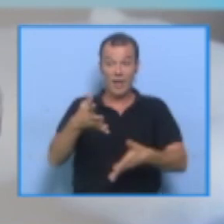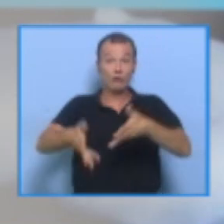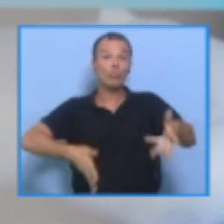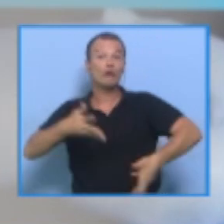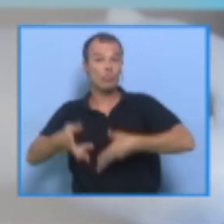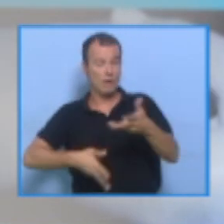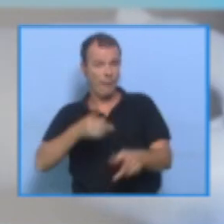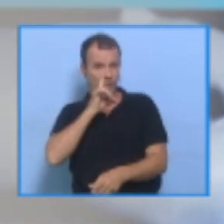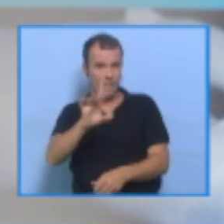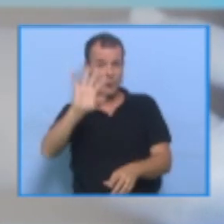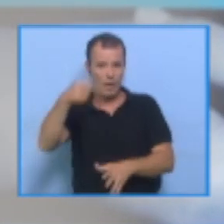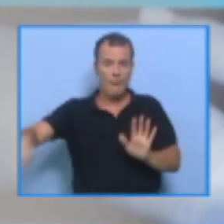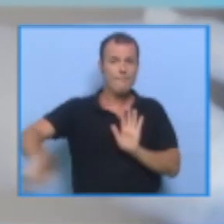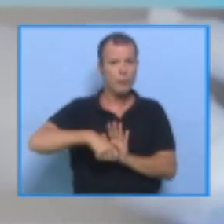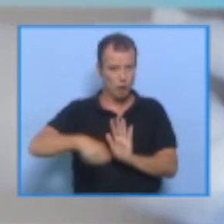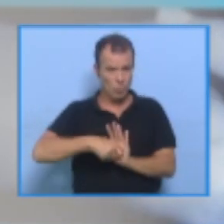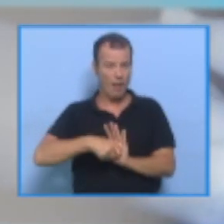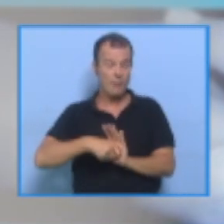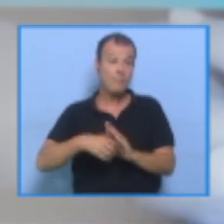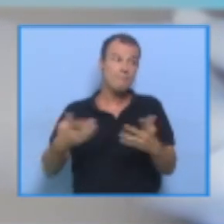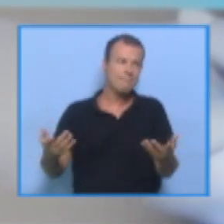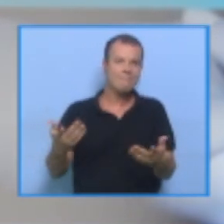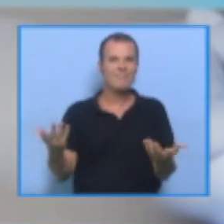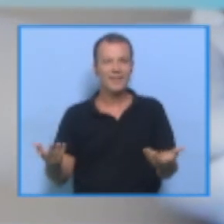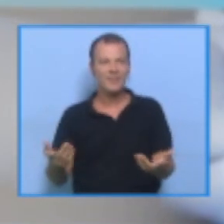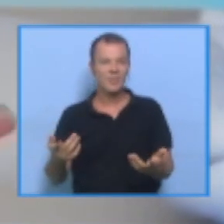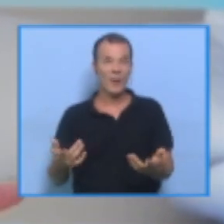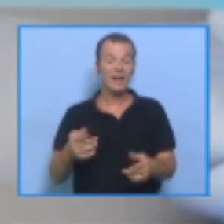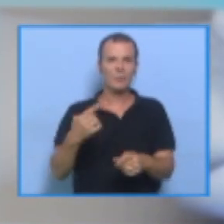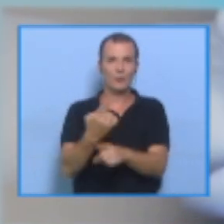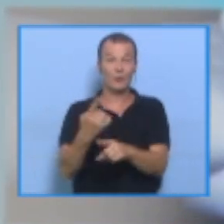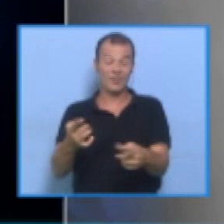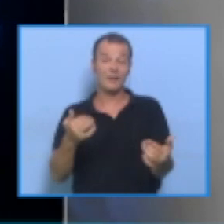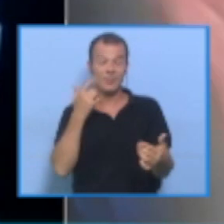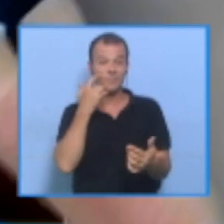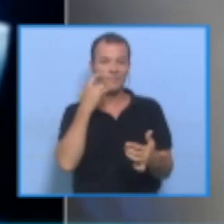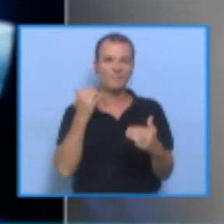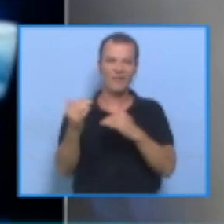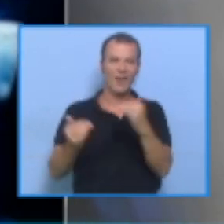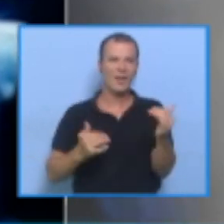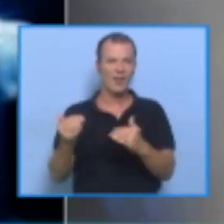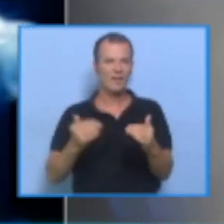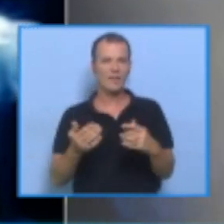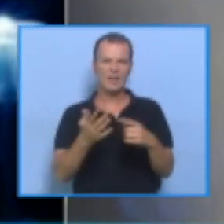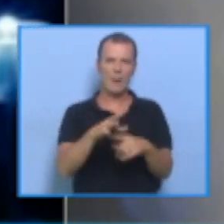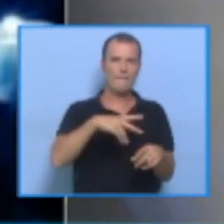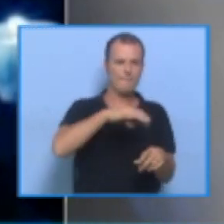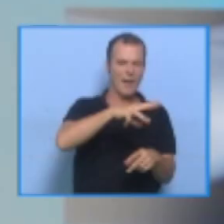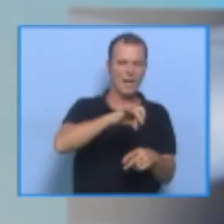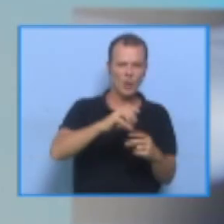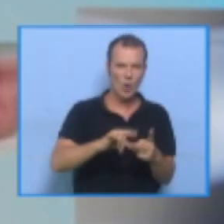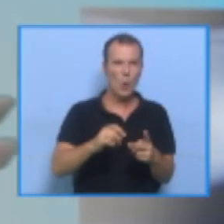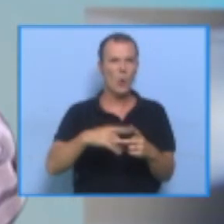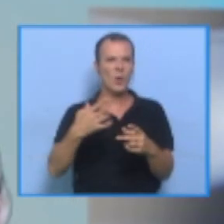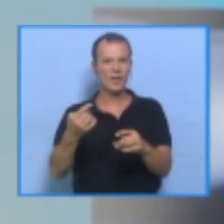quando for pressionada internamente. Ela vem do eixo Paris-Bonn, daqueles equilíbrios todos entre o Macron, ela saiu da cartola, não